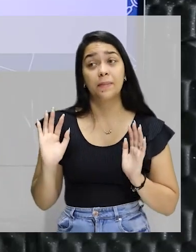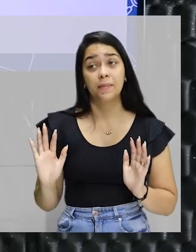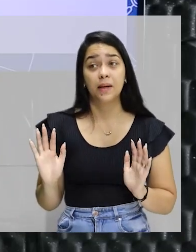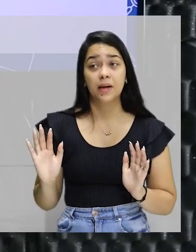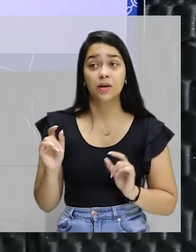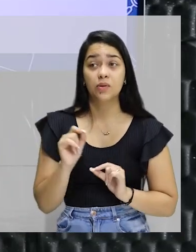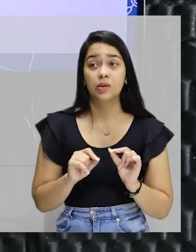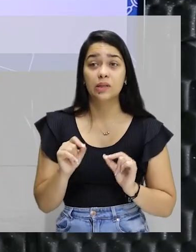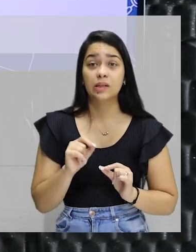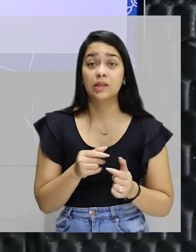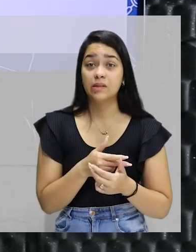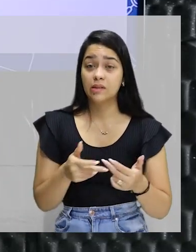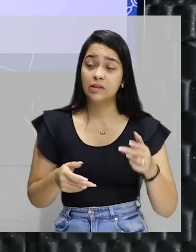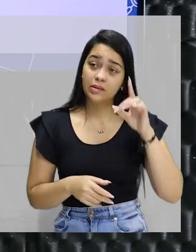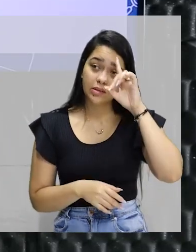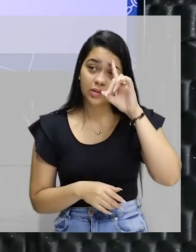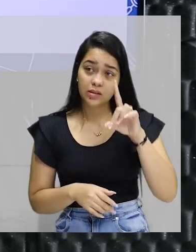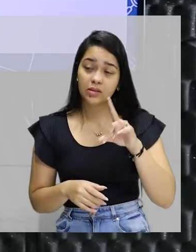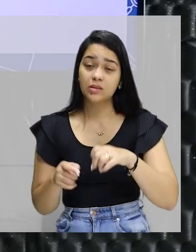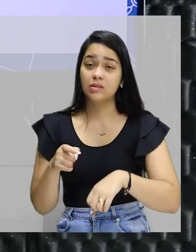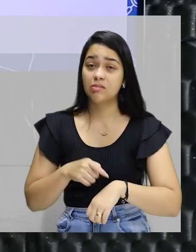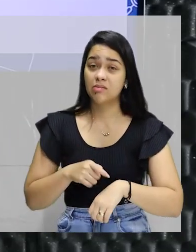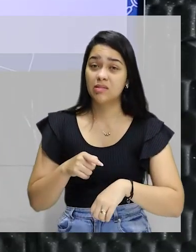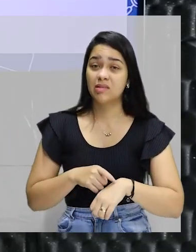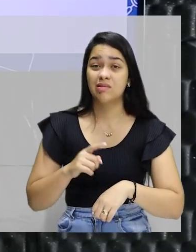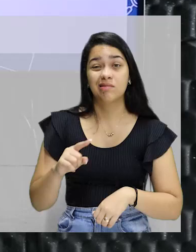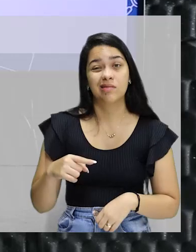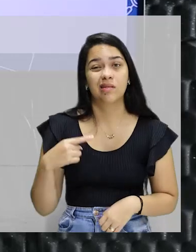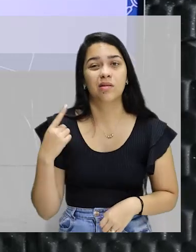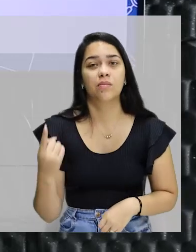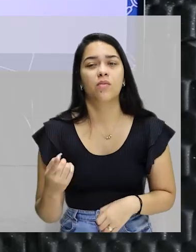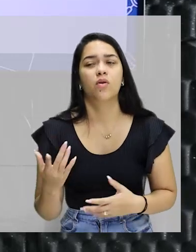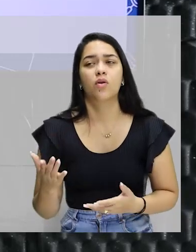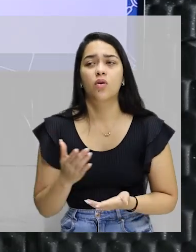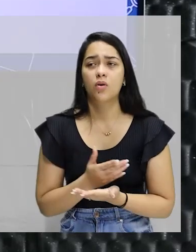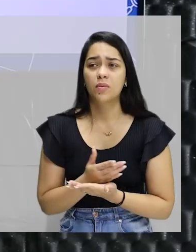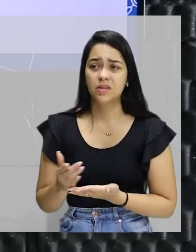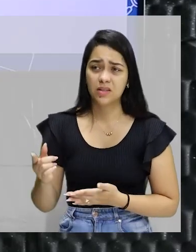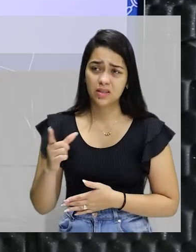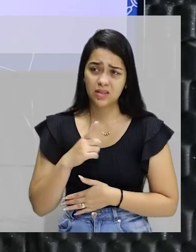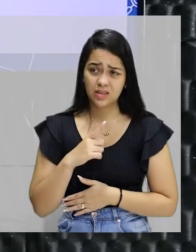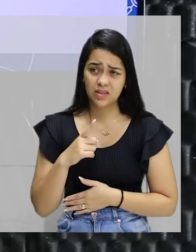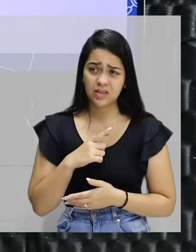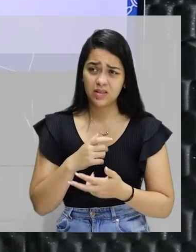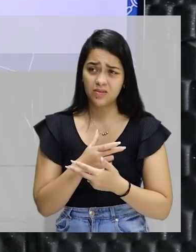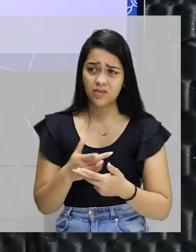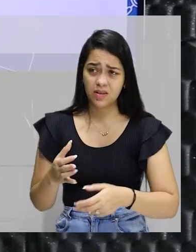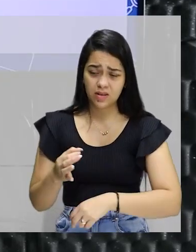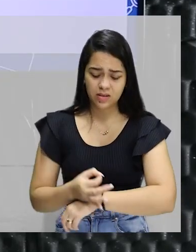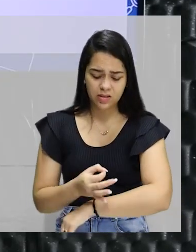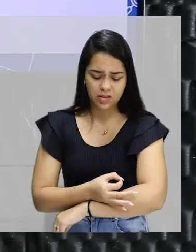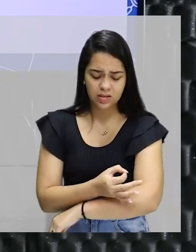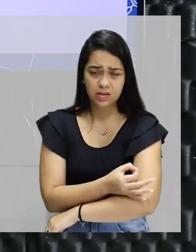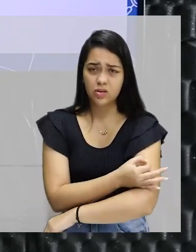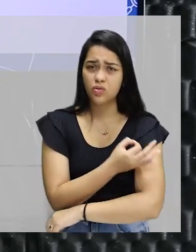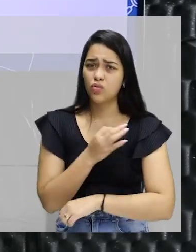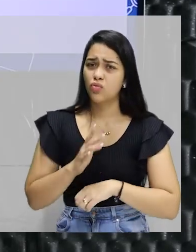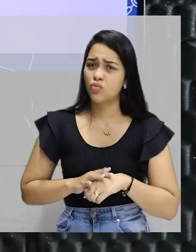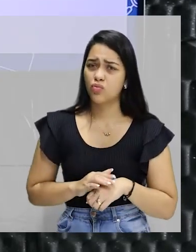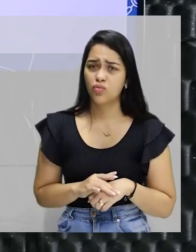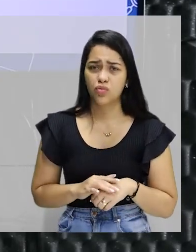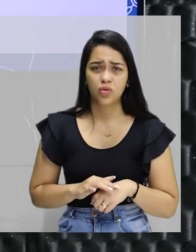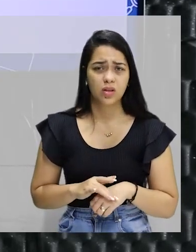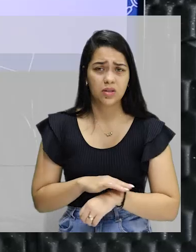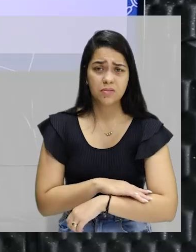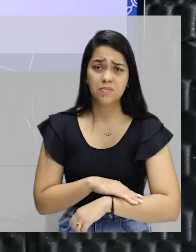em poucos dias, pouco tempo depois, começaram a surgir inúmeras doenças